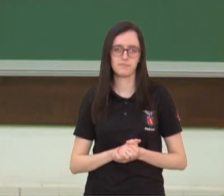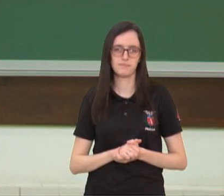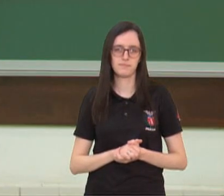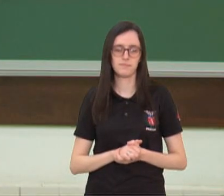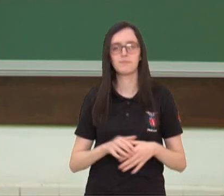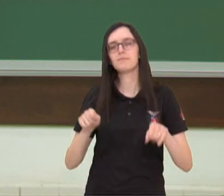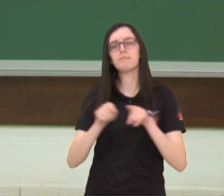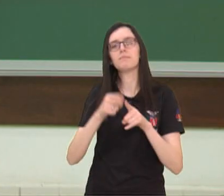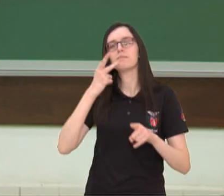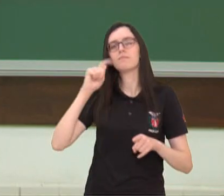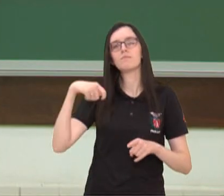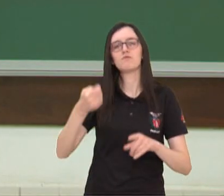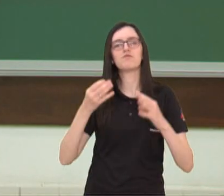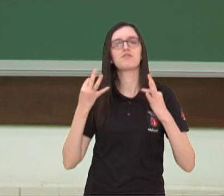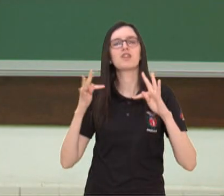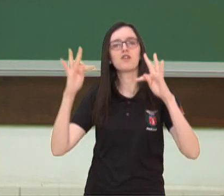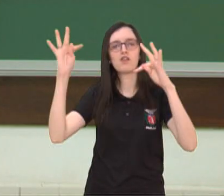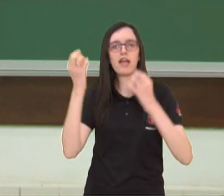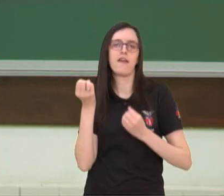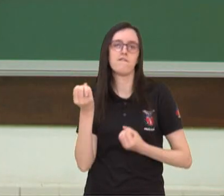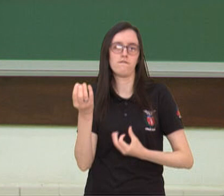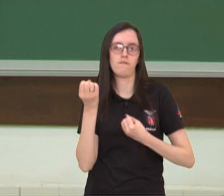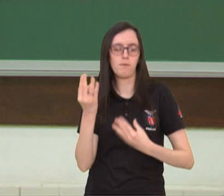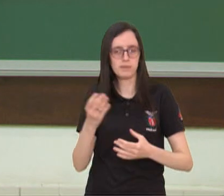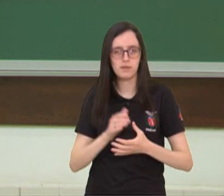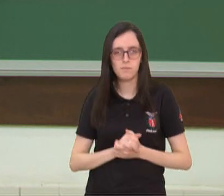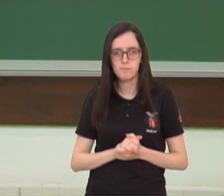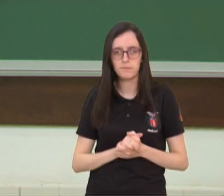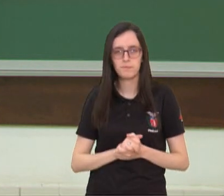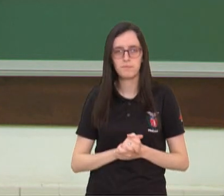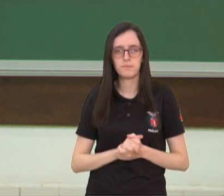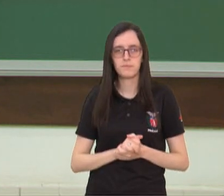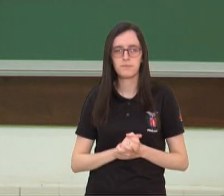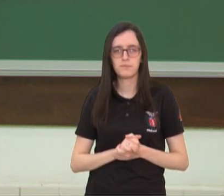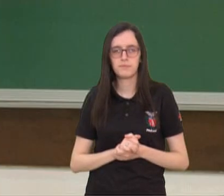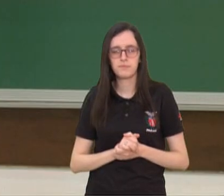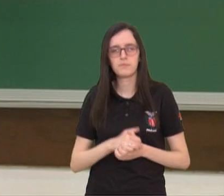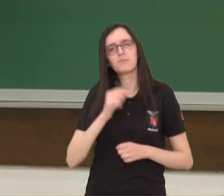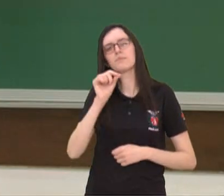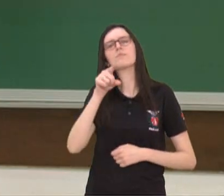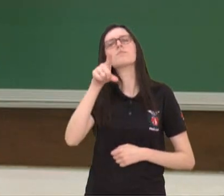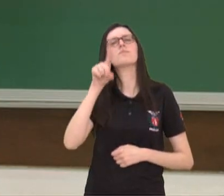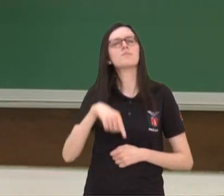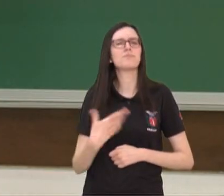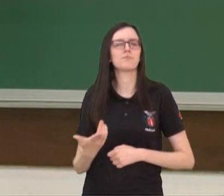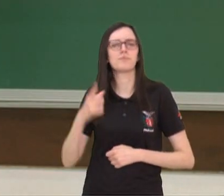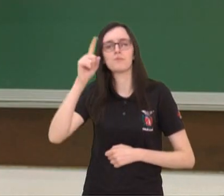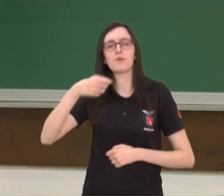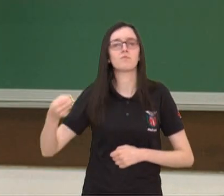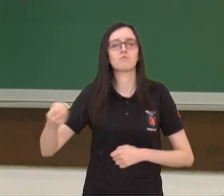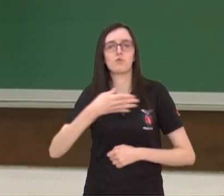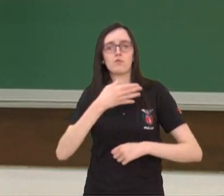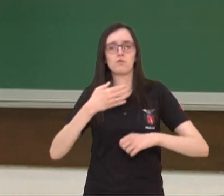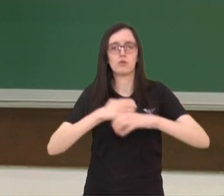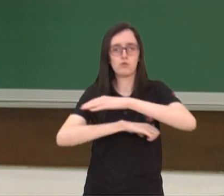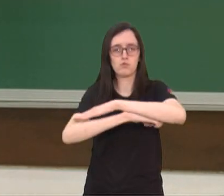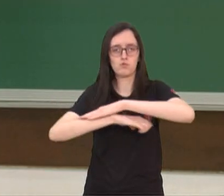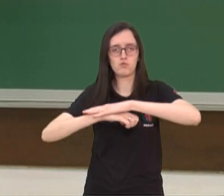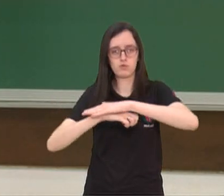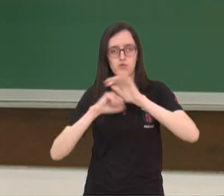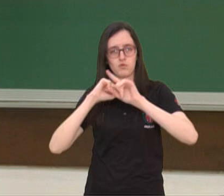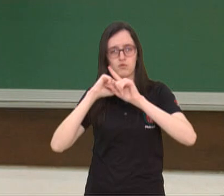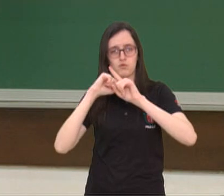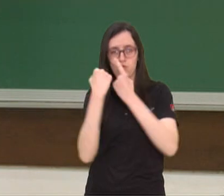As tecnologias da informação promoveu aí uma nova estruturação social que